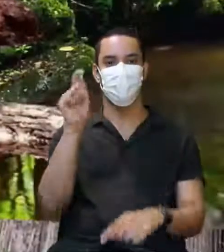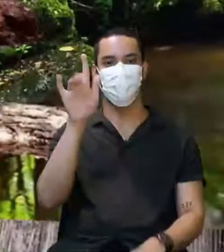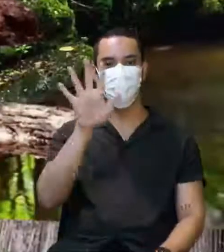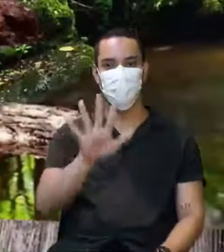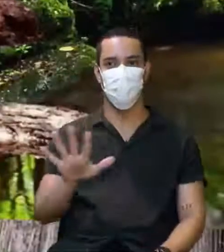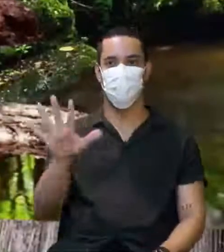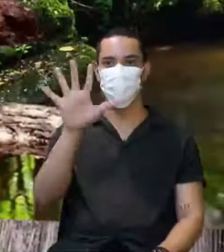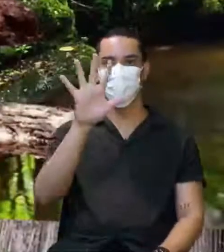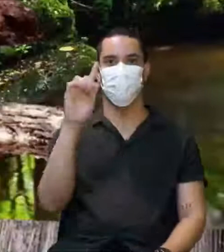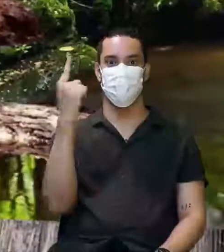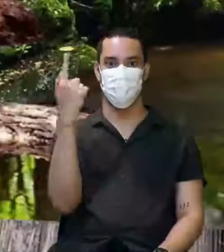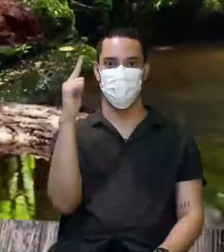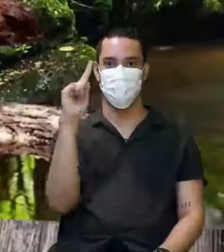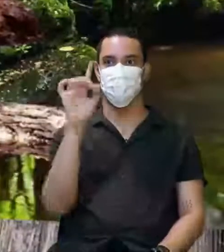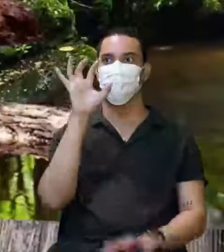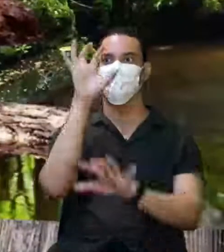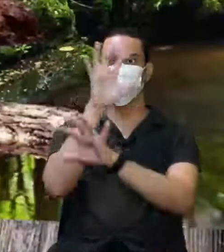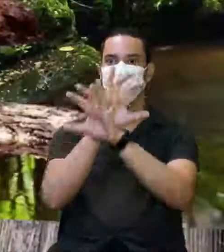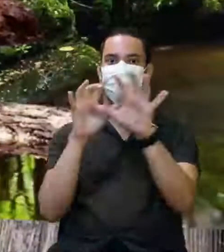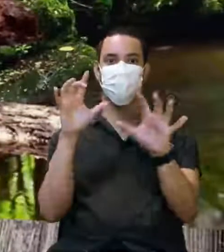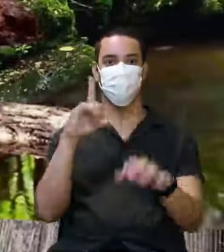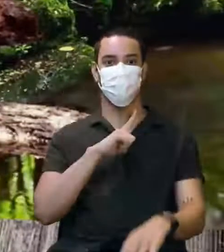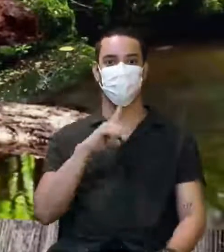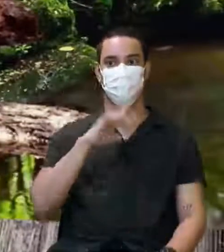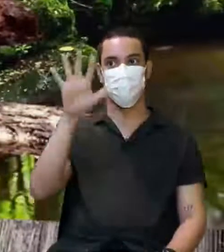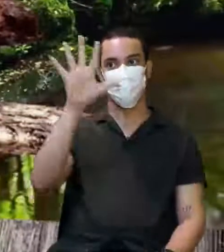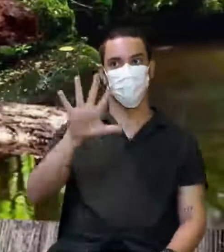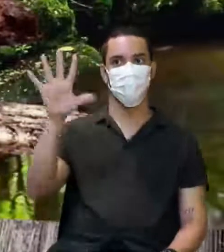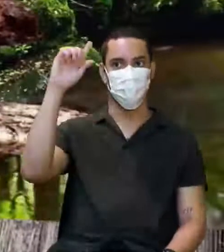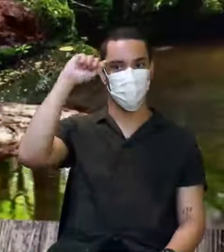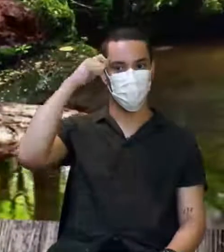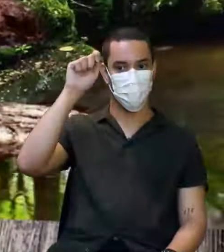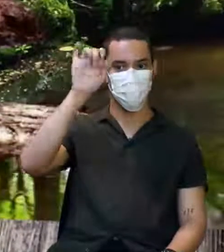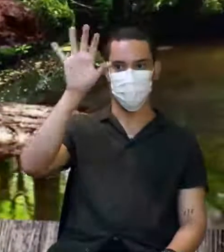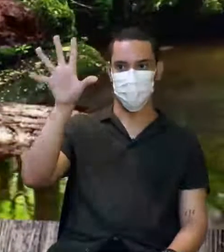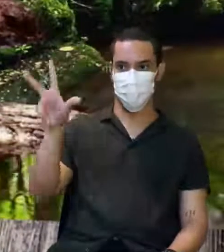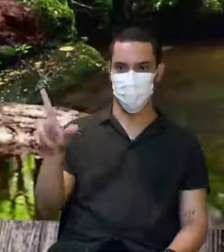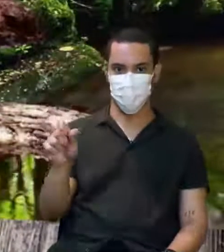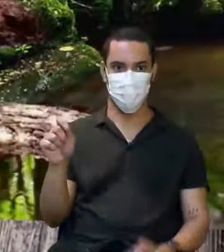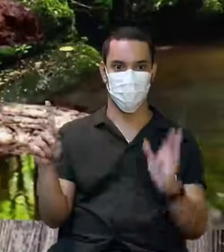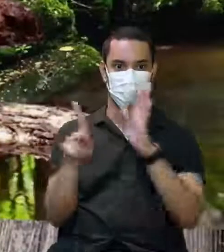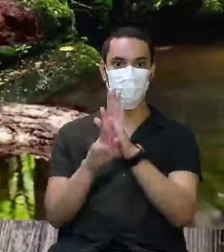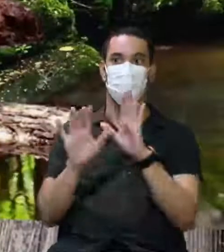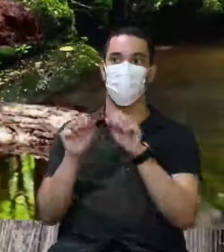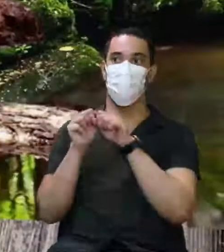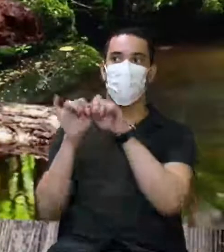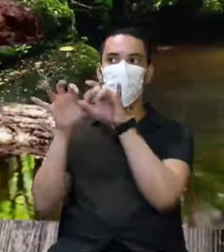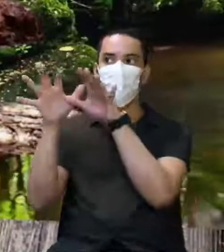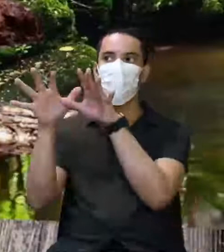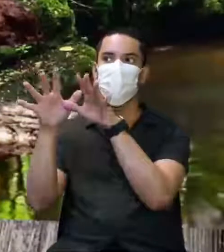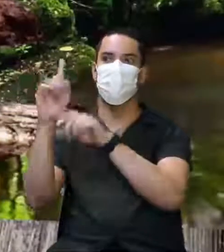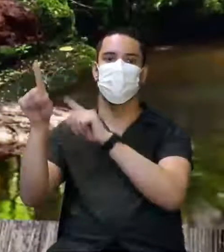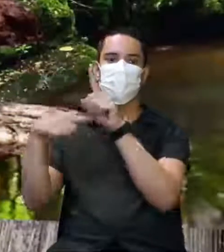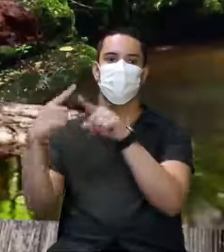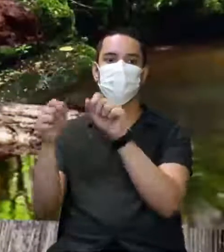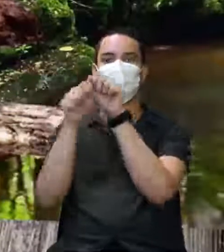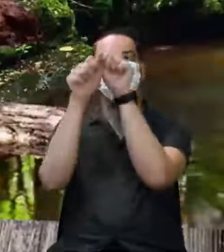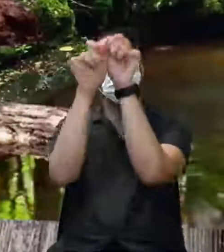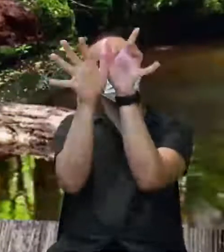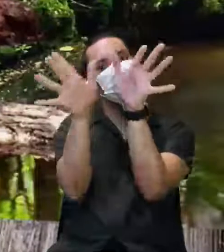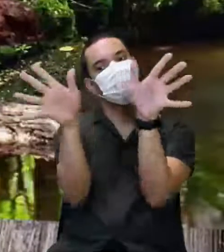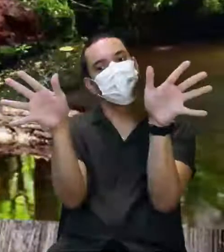Geograficamente falando, a gente tem ali a região da África, que foi ocupada por esses grupos e depois eles foram